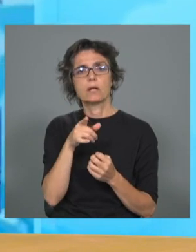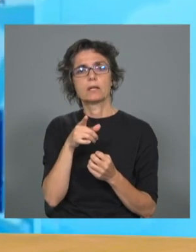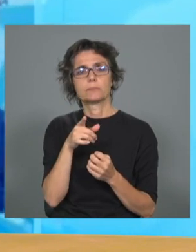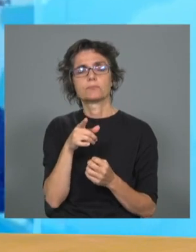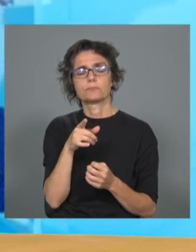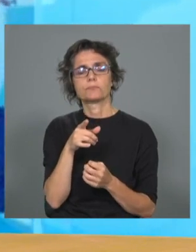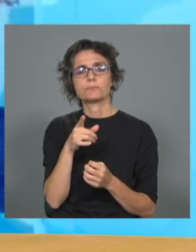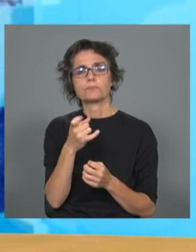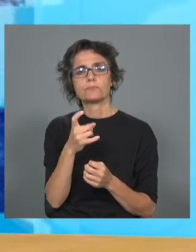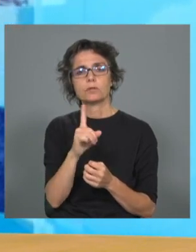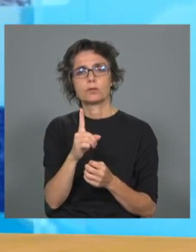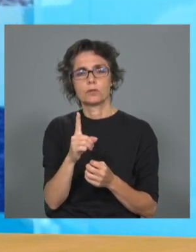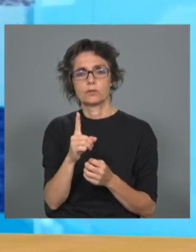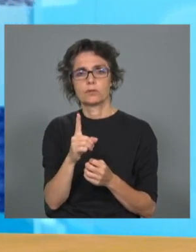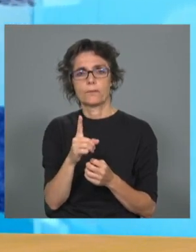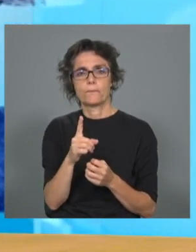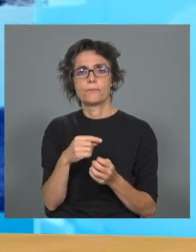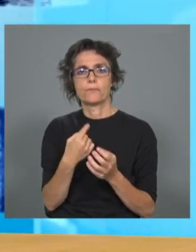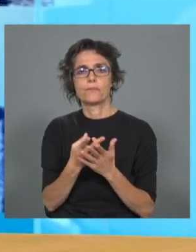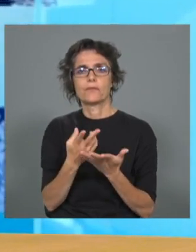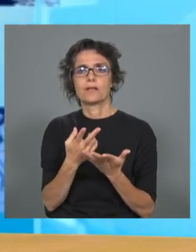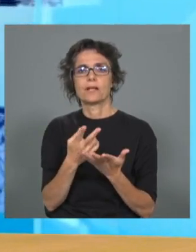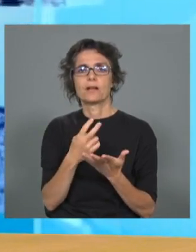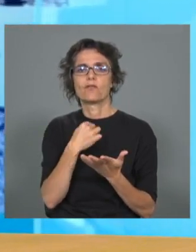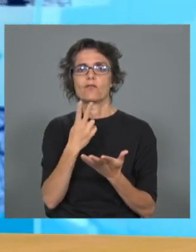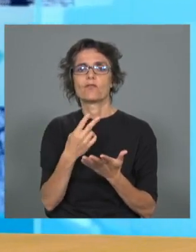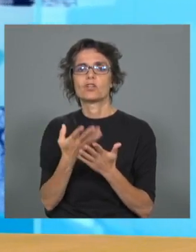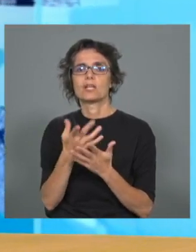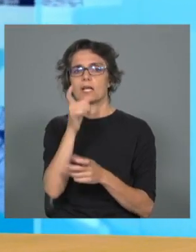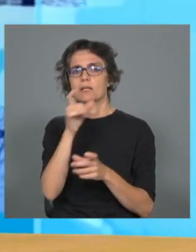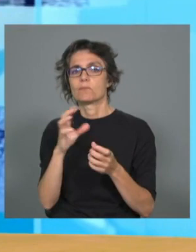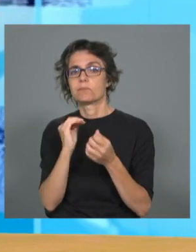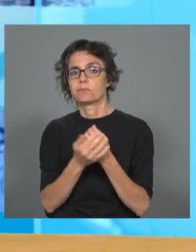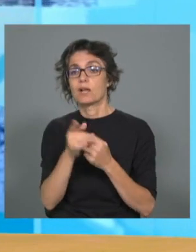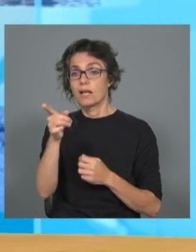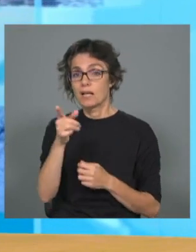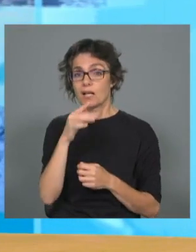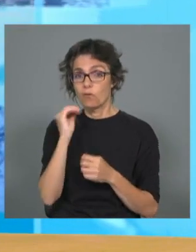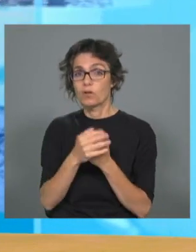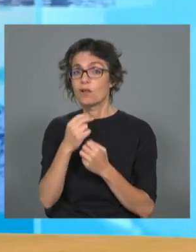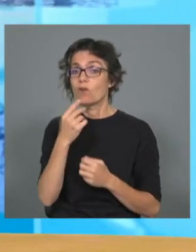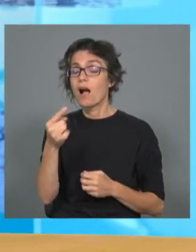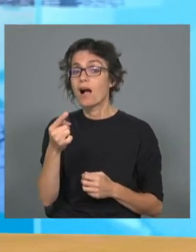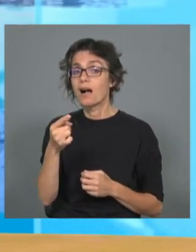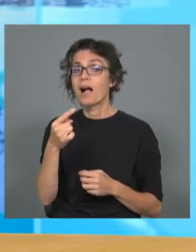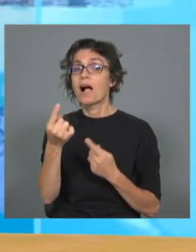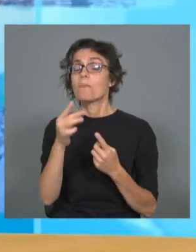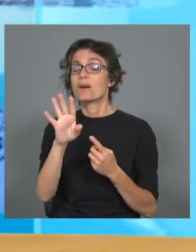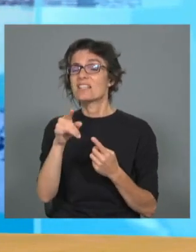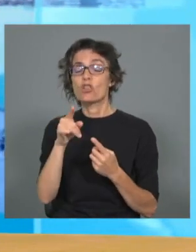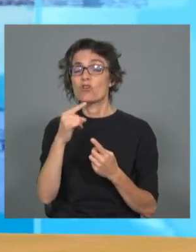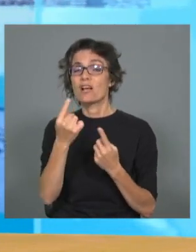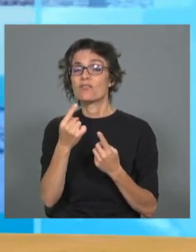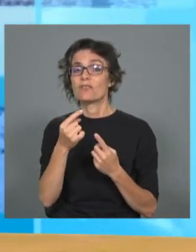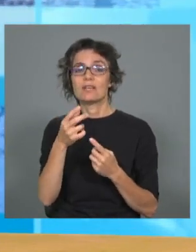muitas vezes, é preciso dar voz às pessoas mais velhas. As pessoas mais velhas têm voz, é preciso escutá-las. E, portanto, isto